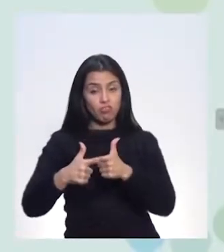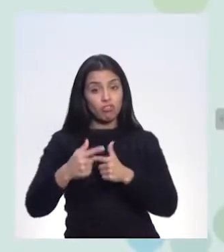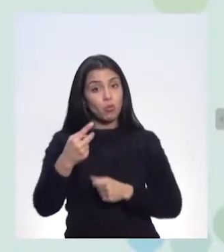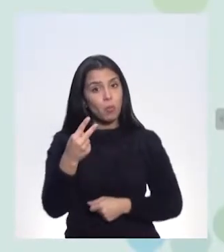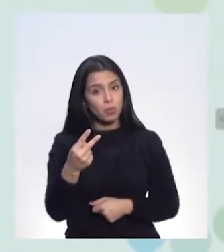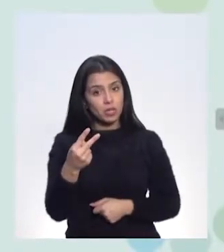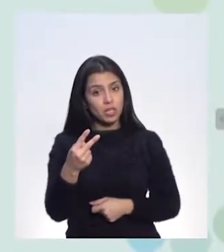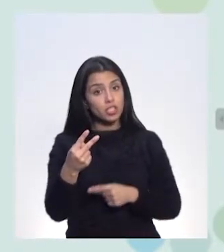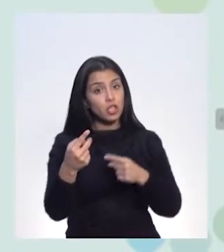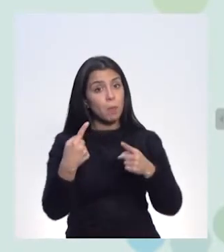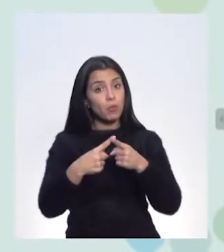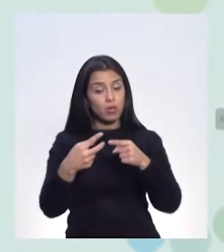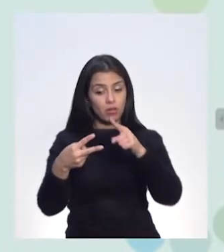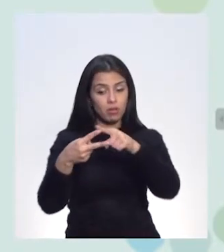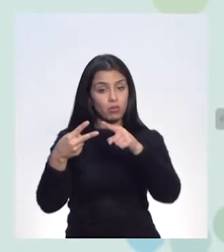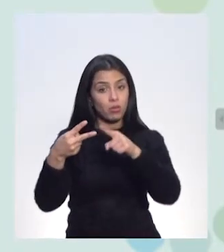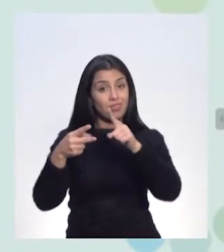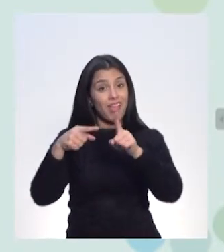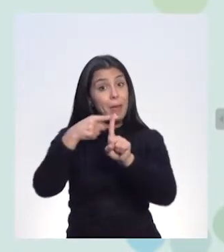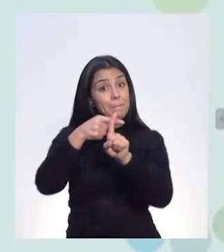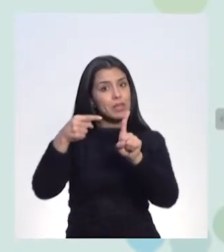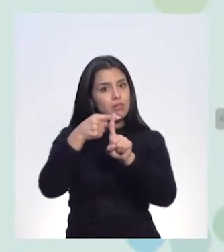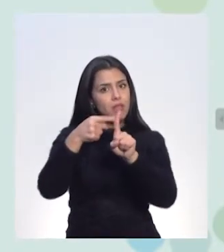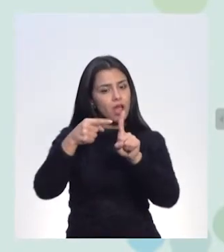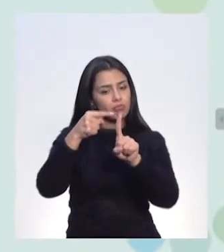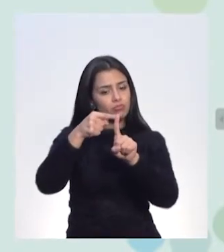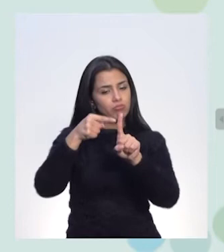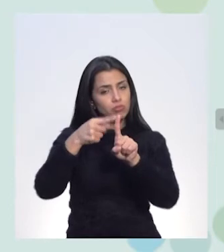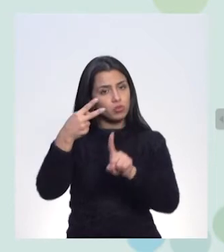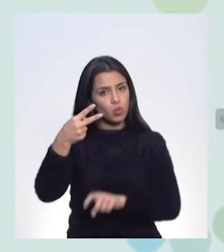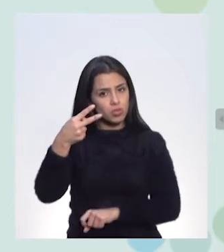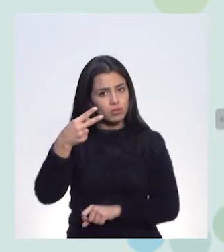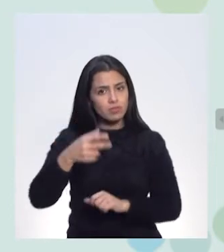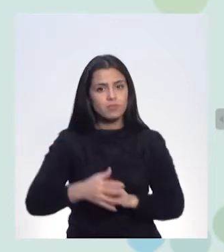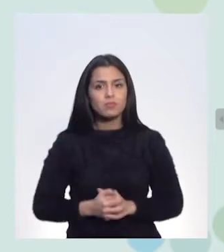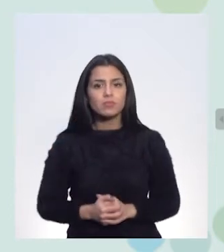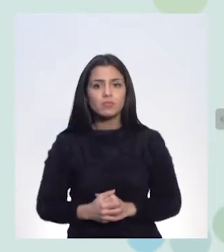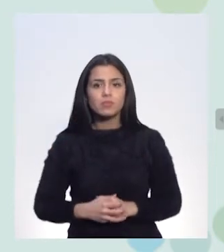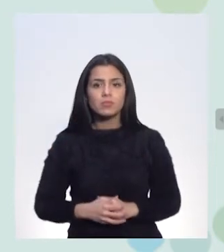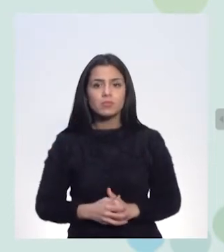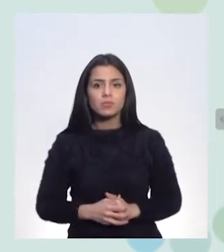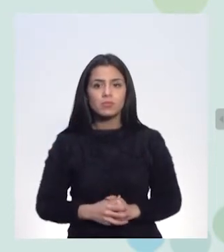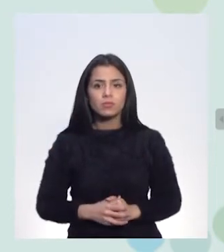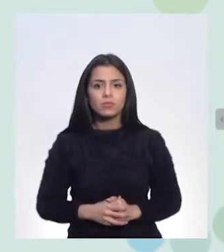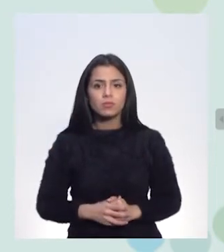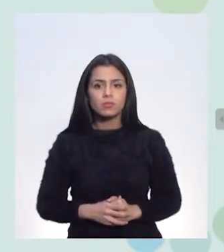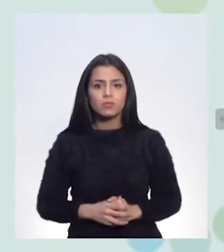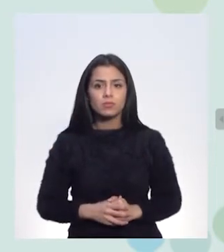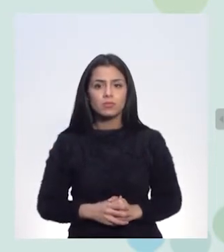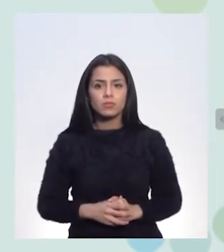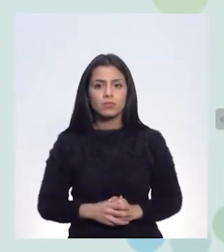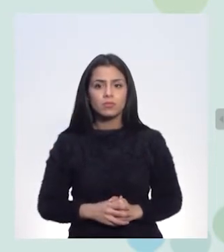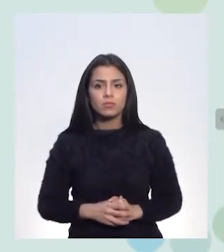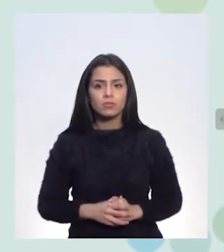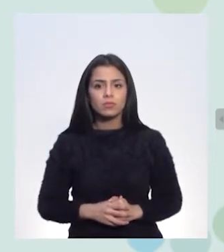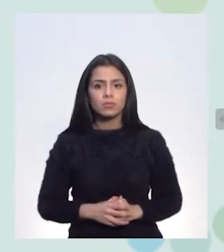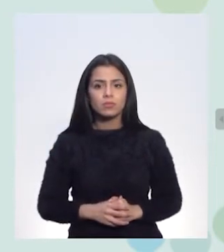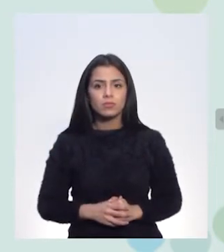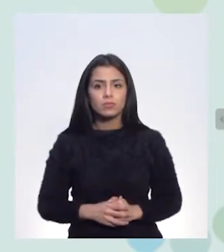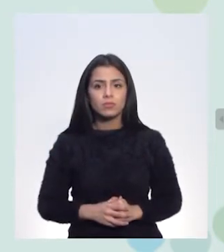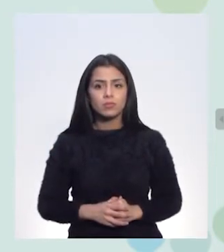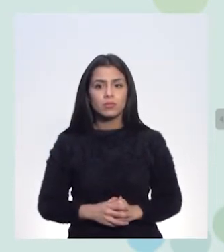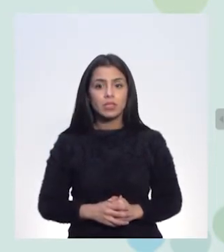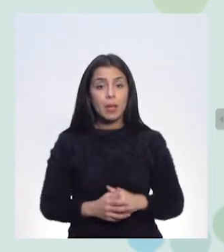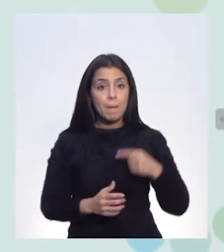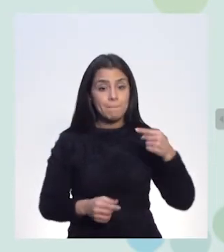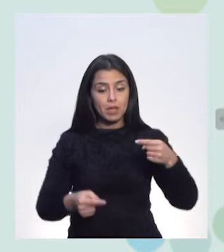porque é a metade. Então, eu vou ter aqui menos com menos mais 110